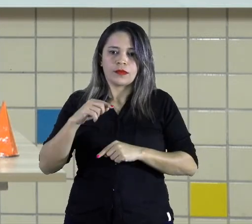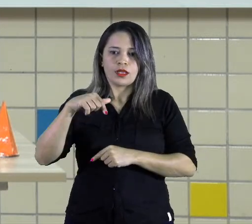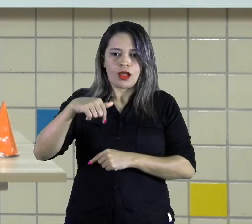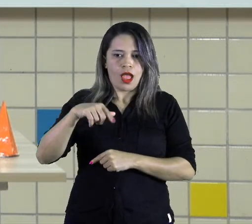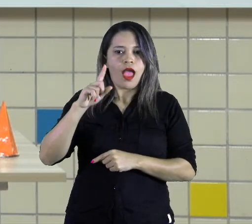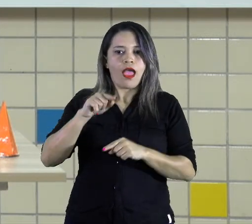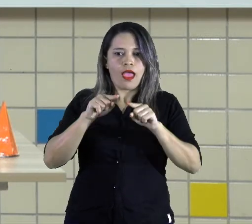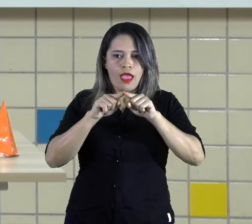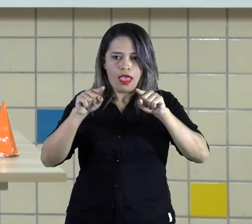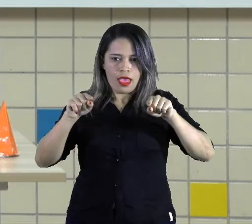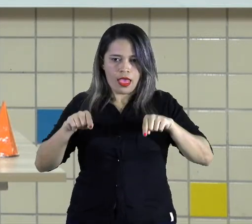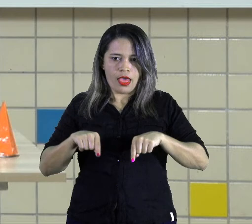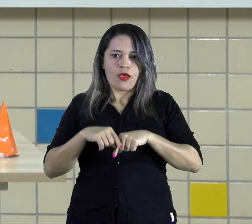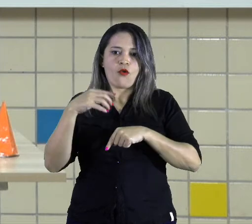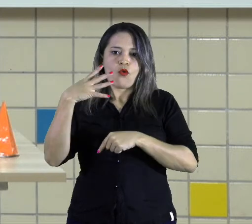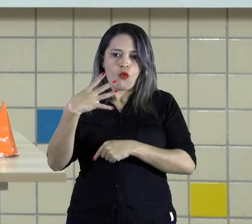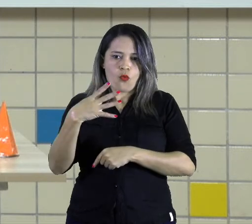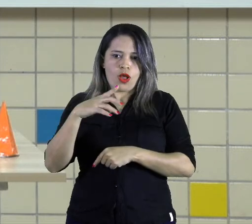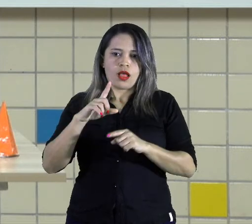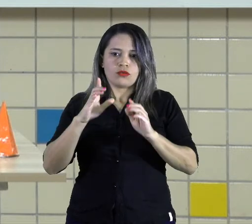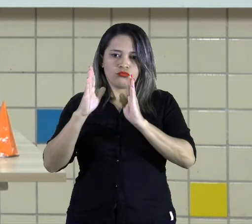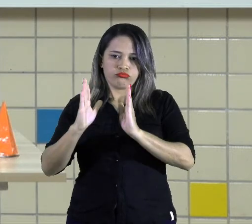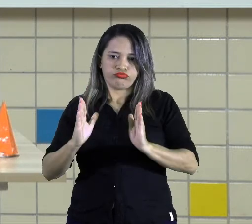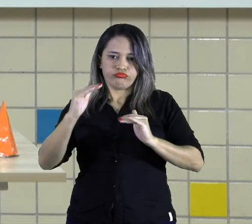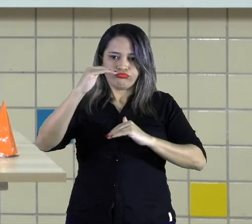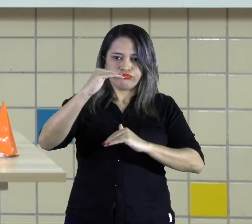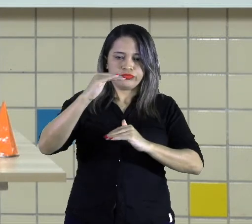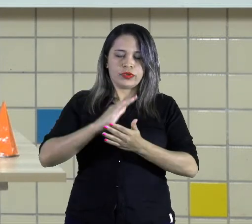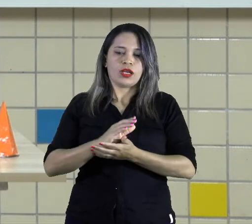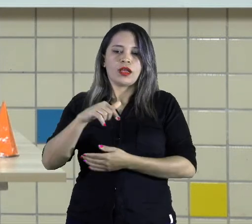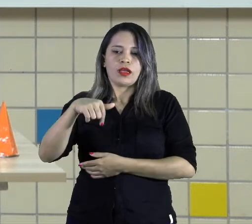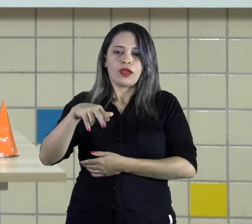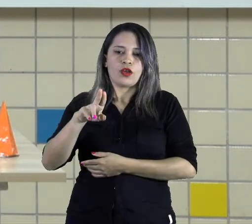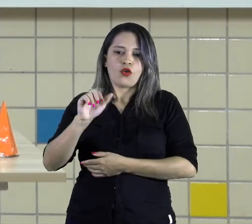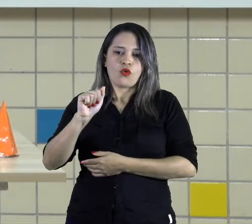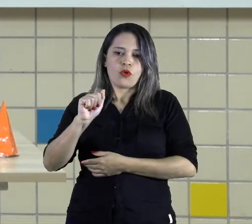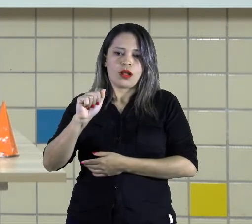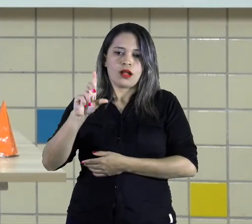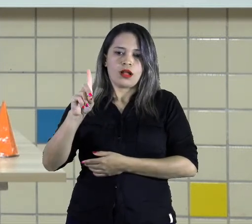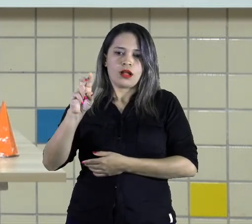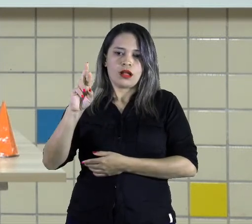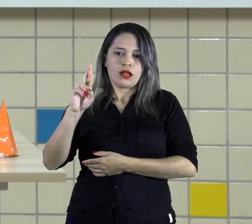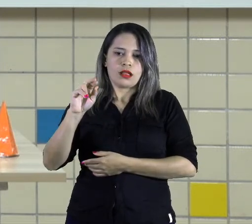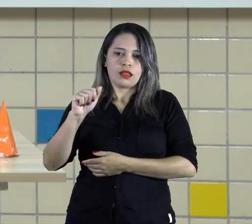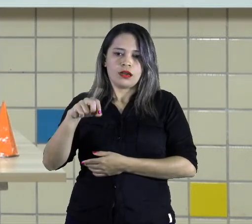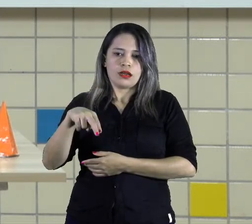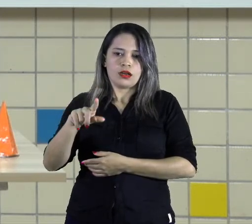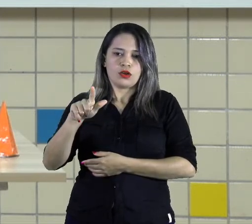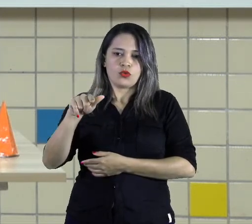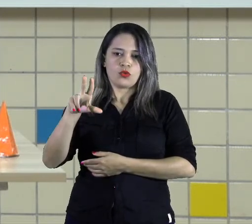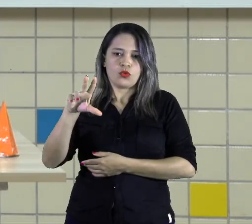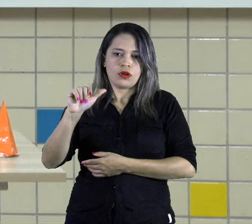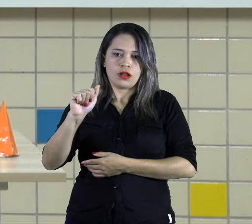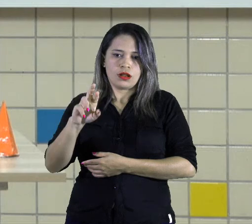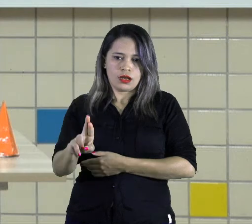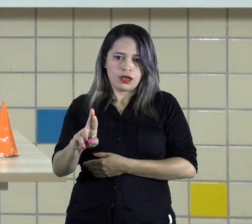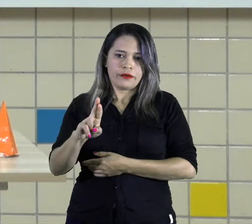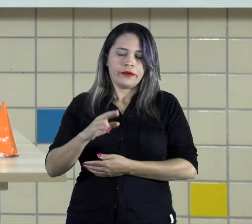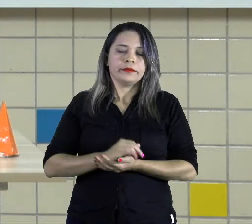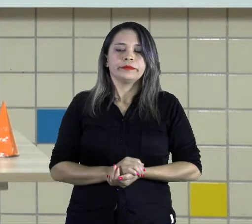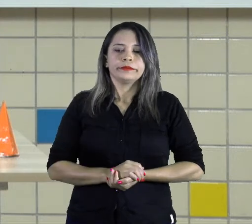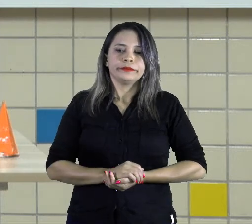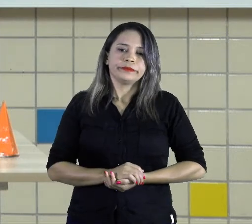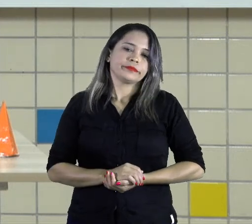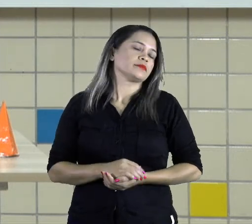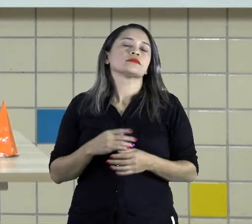quadrangular, ó, 4 lados. 4 lados, por isso que ela é uma pirâmide quadrangular, de base quadrangular,